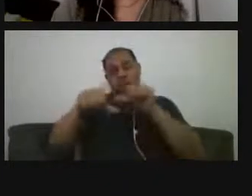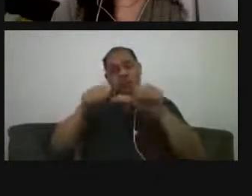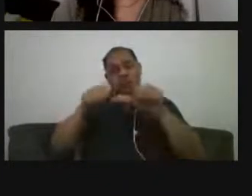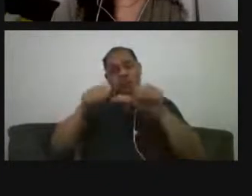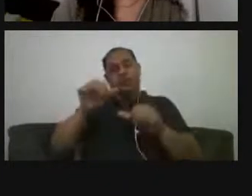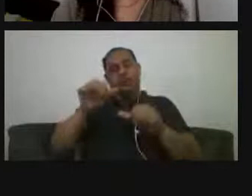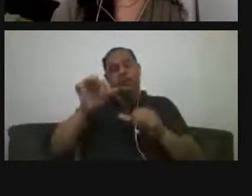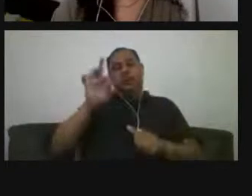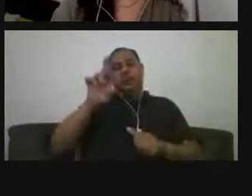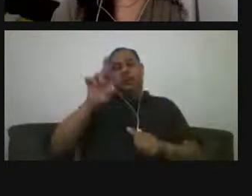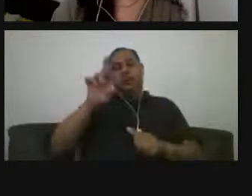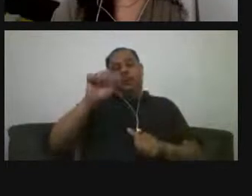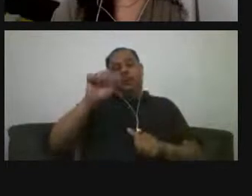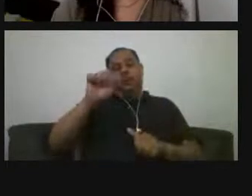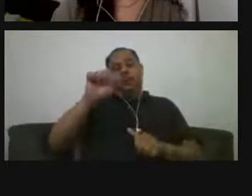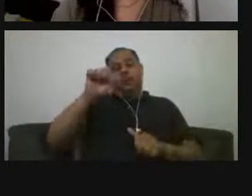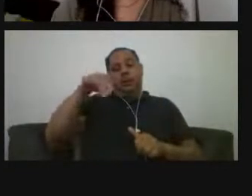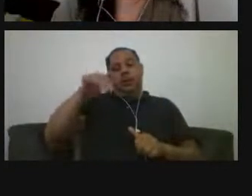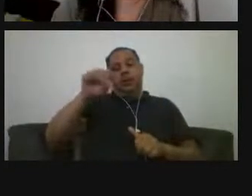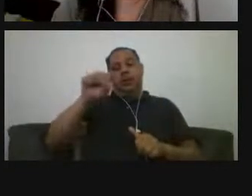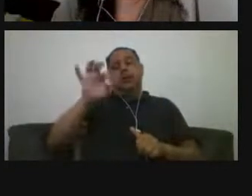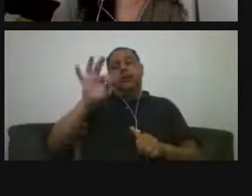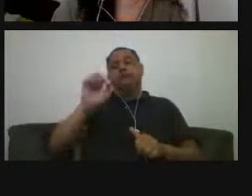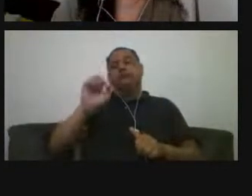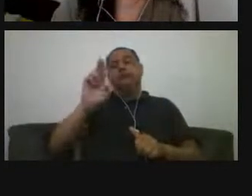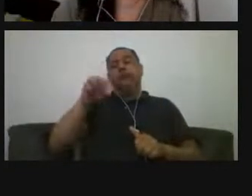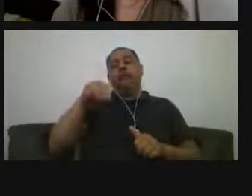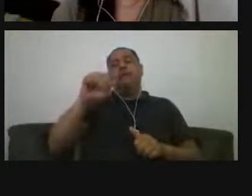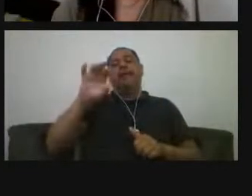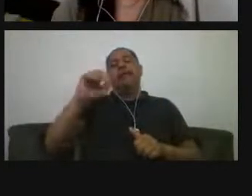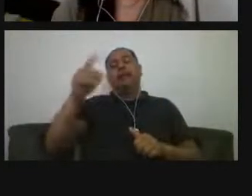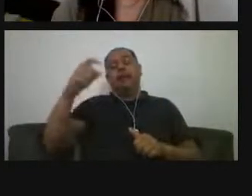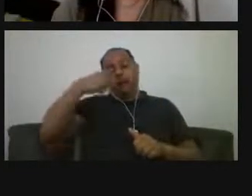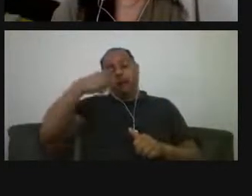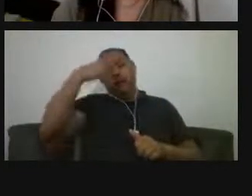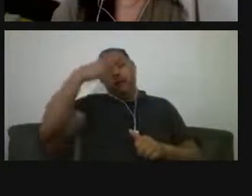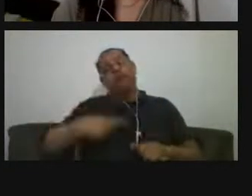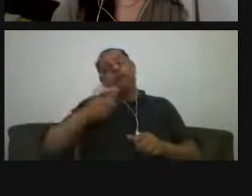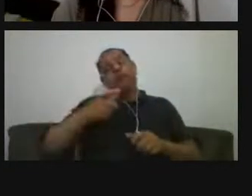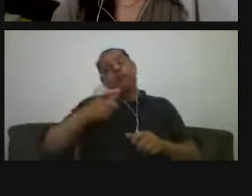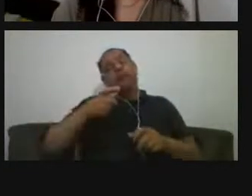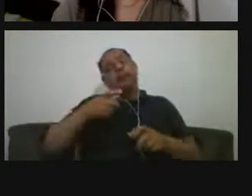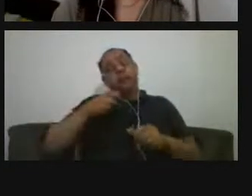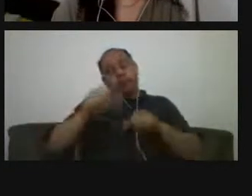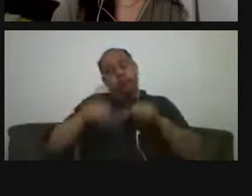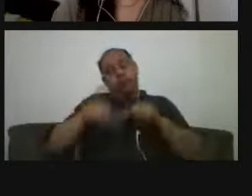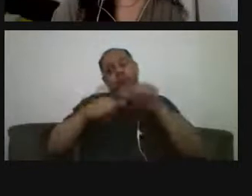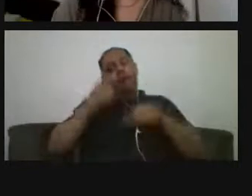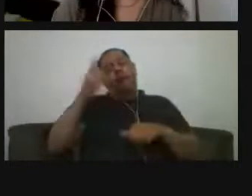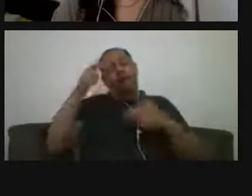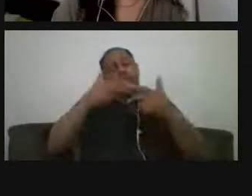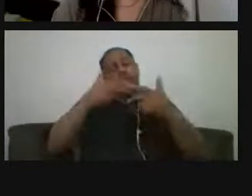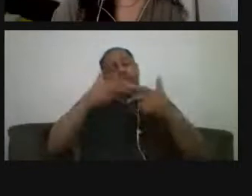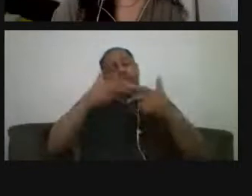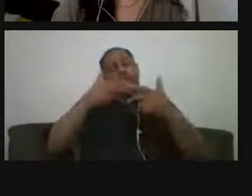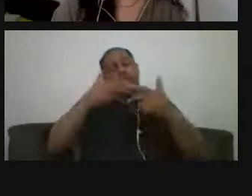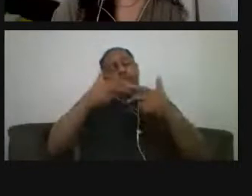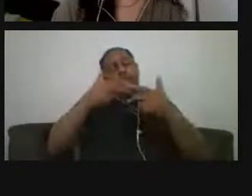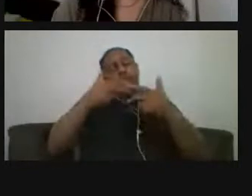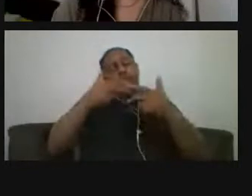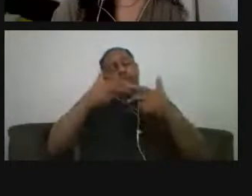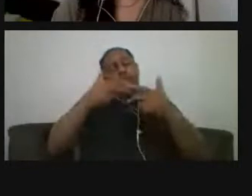coisa. Há algo em nós que é perene, mas há algo em nós que sempre vai mudar. Nós